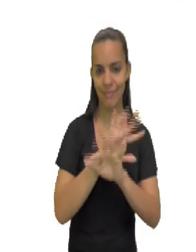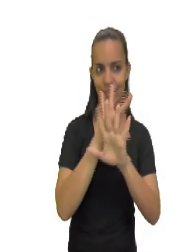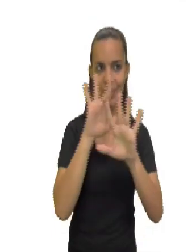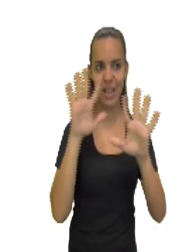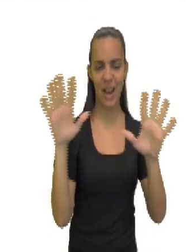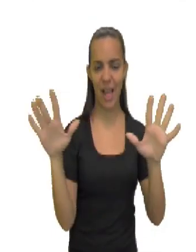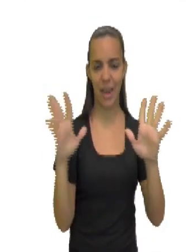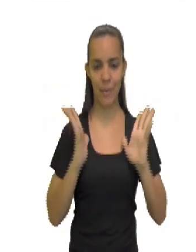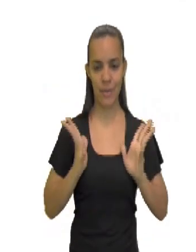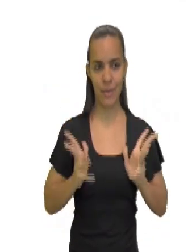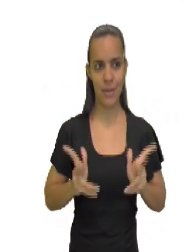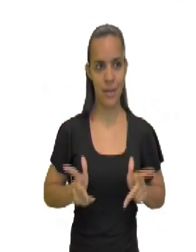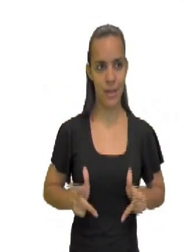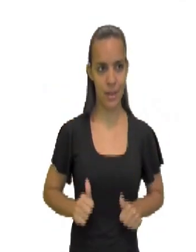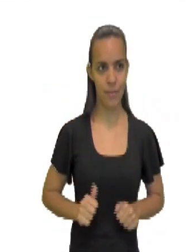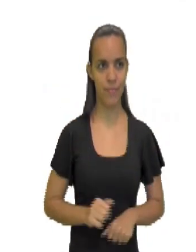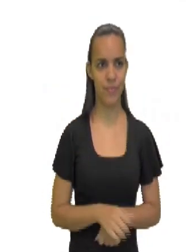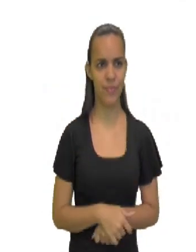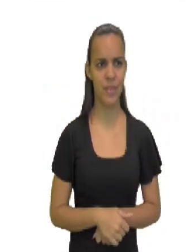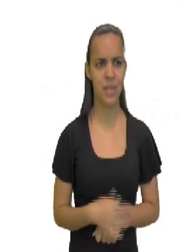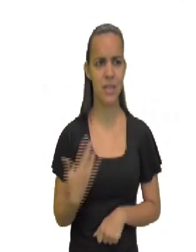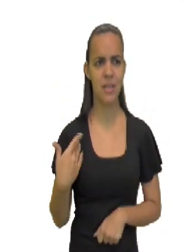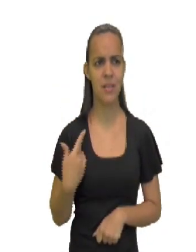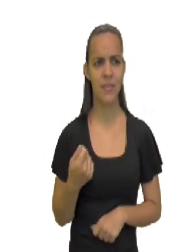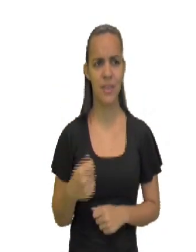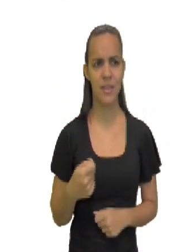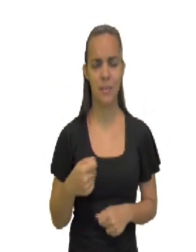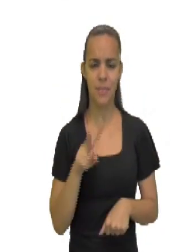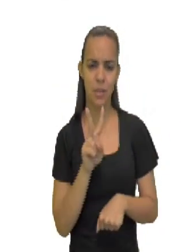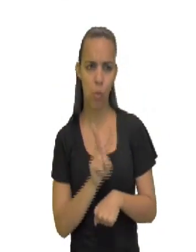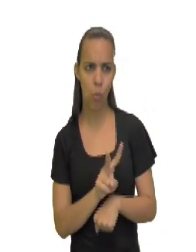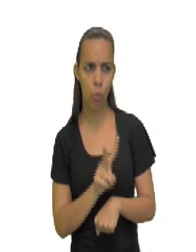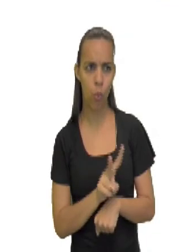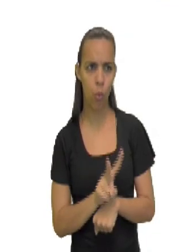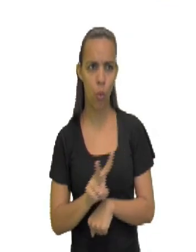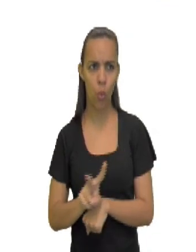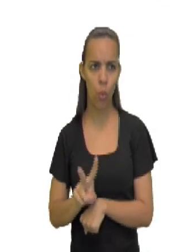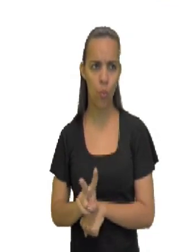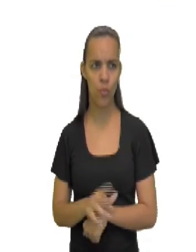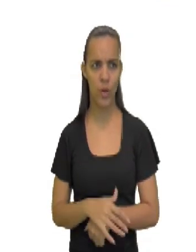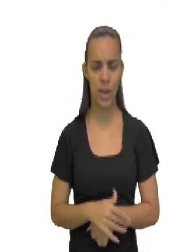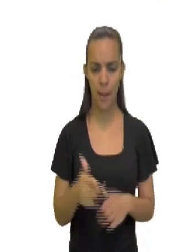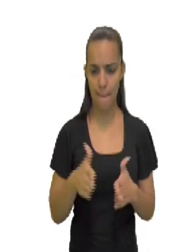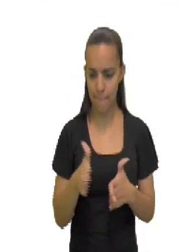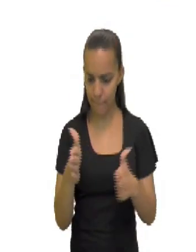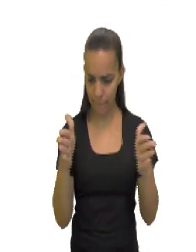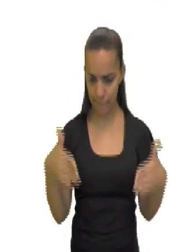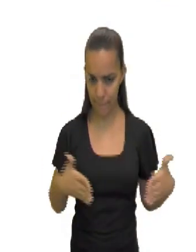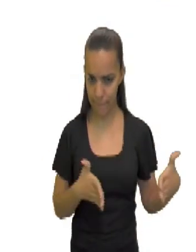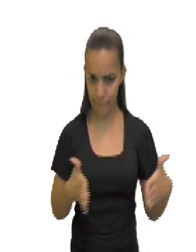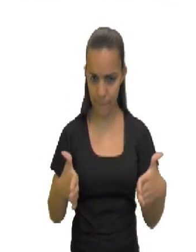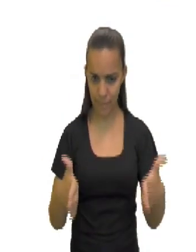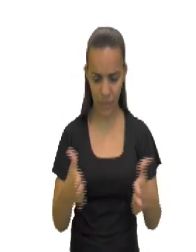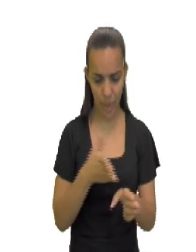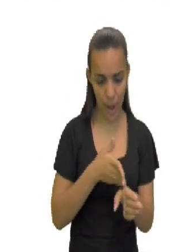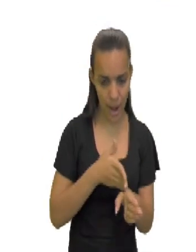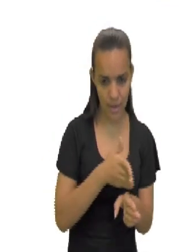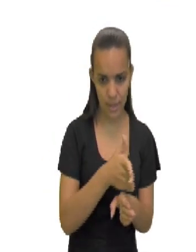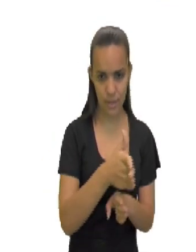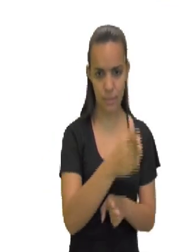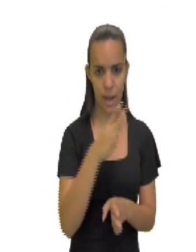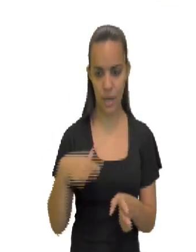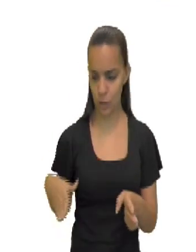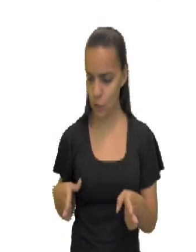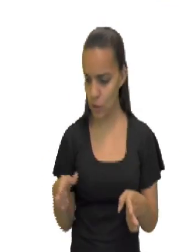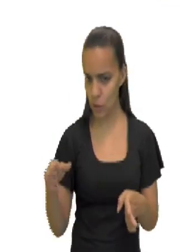podemos sim também fazer o quê? Cuidar das árvores que estão à beira do rio. Muitas